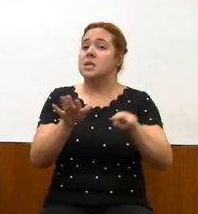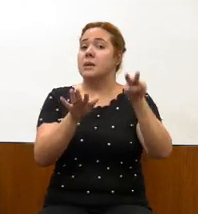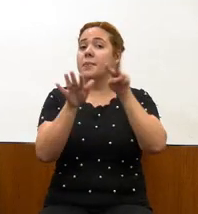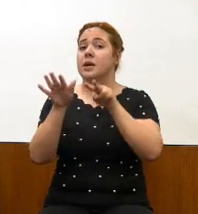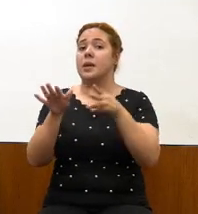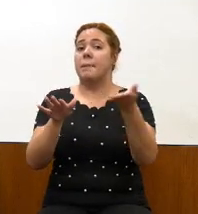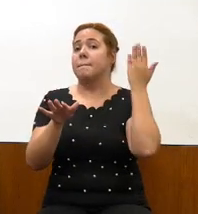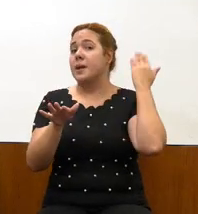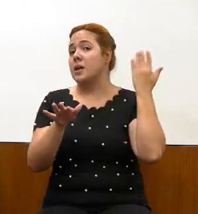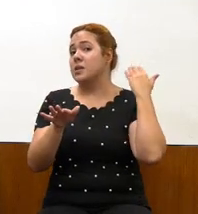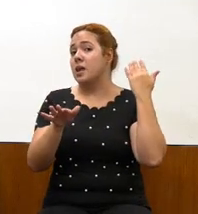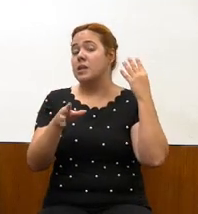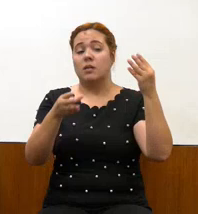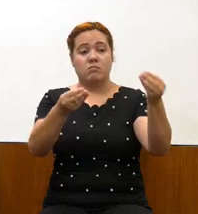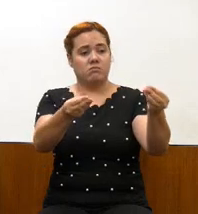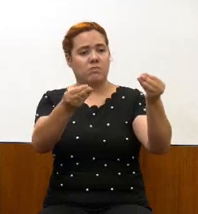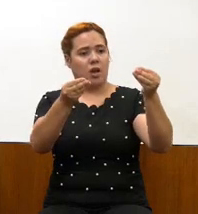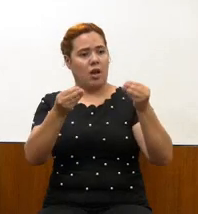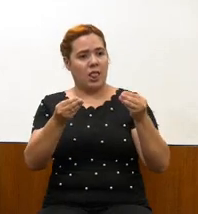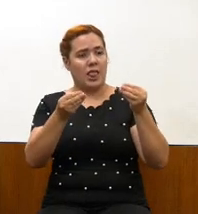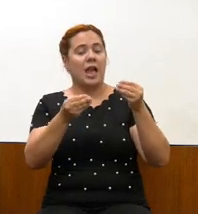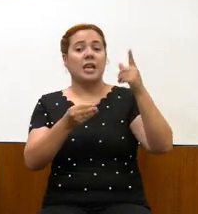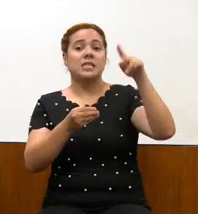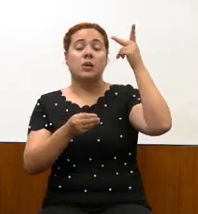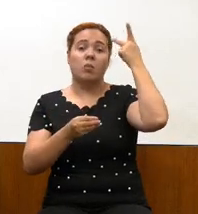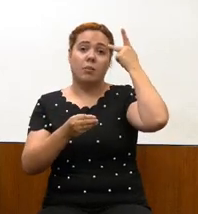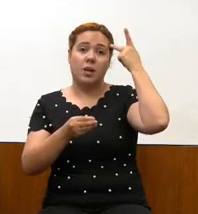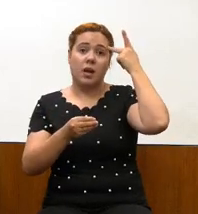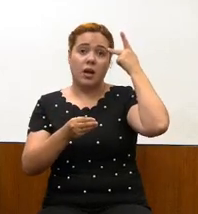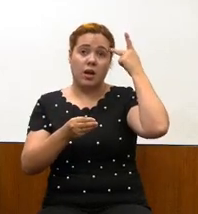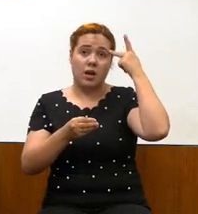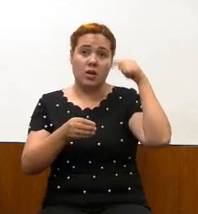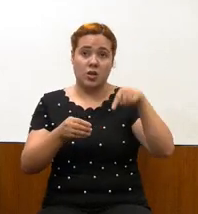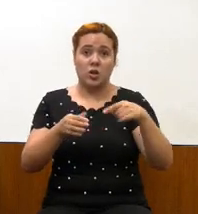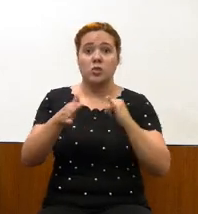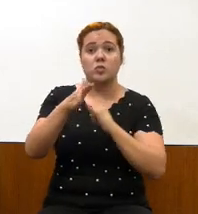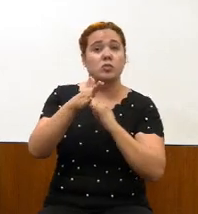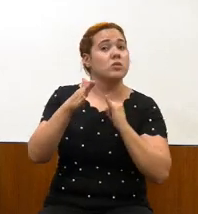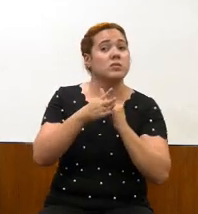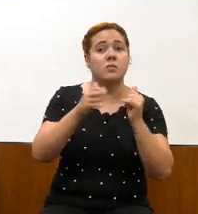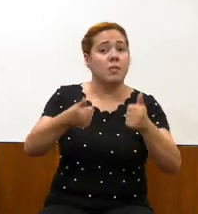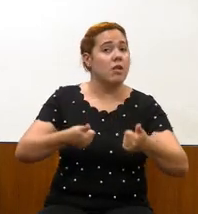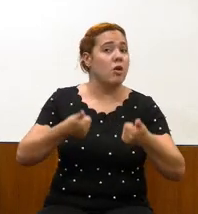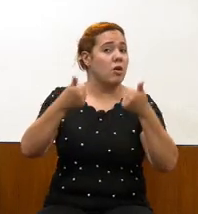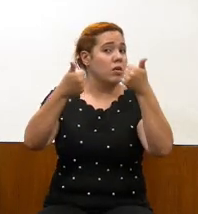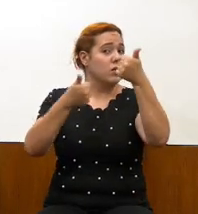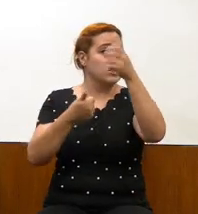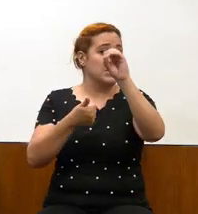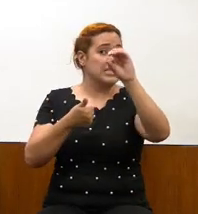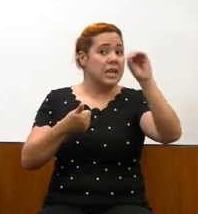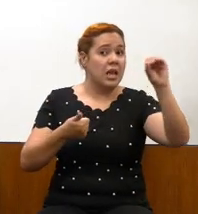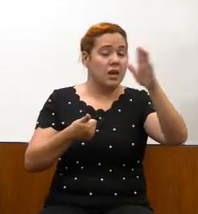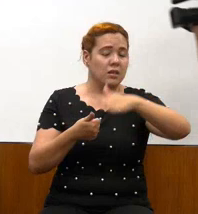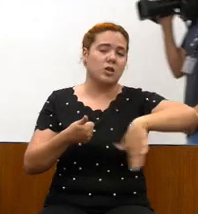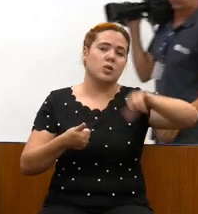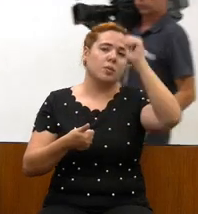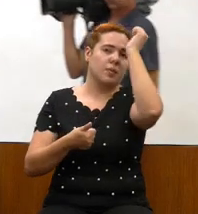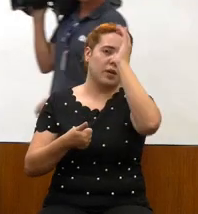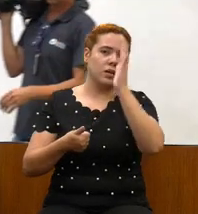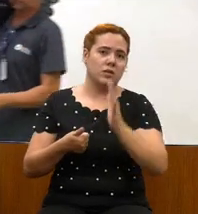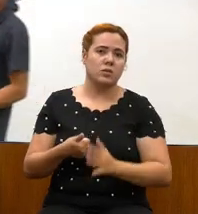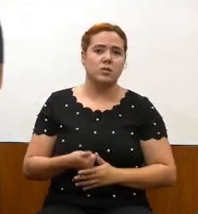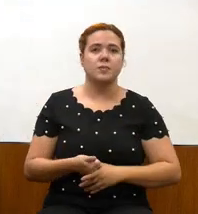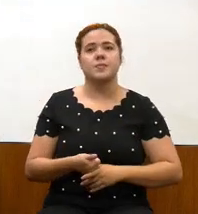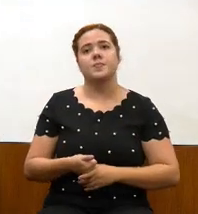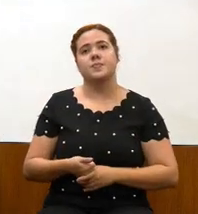nós estamos entre as 100 melhores ONGs do Brasil. Eu falo em nome agora de Leonardo Gontijo, que é presidente do Instituto Mano Dao,